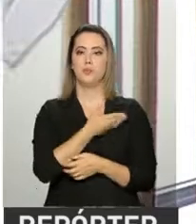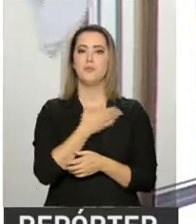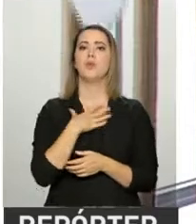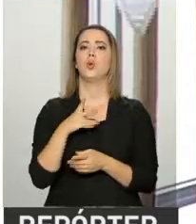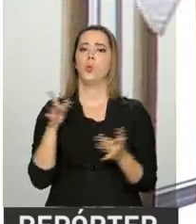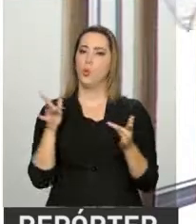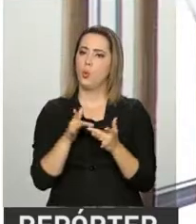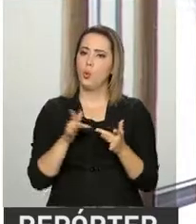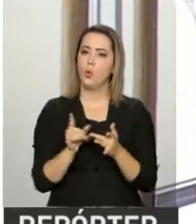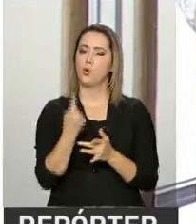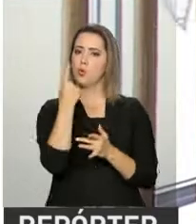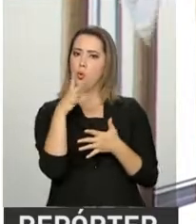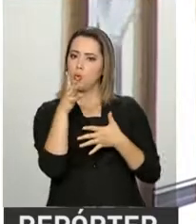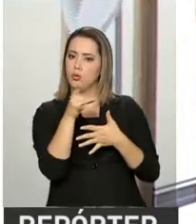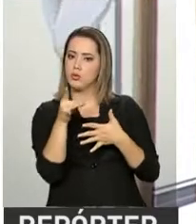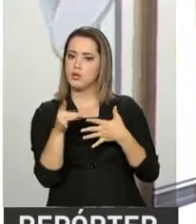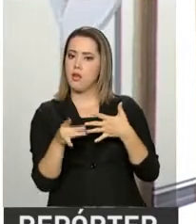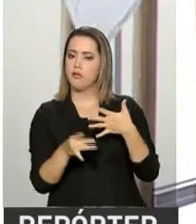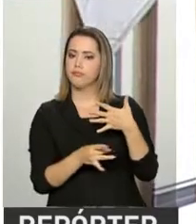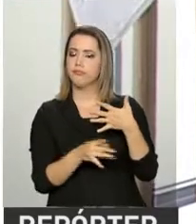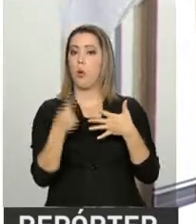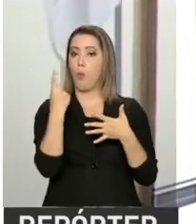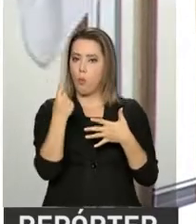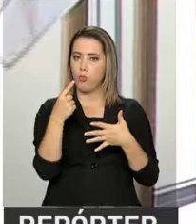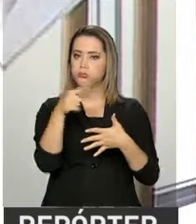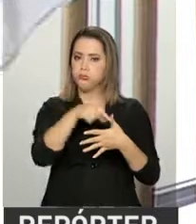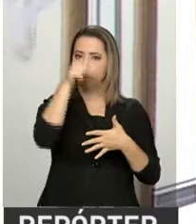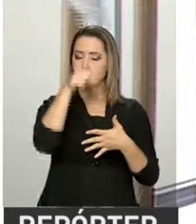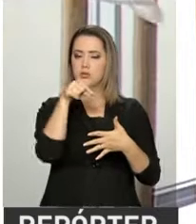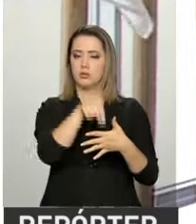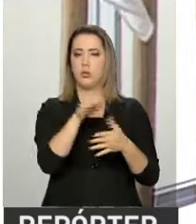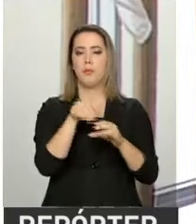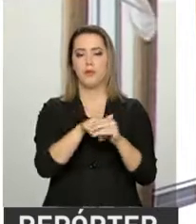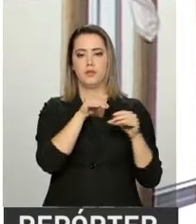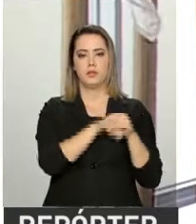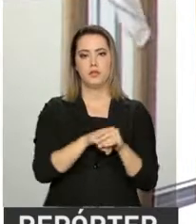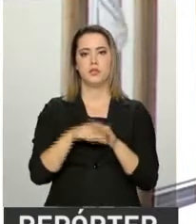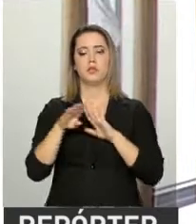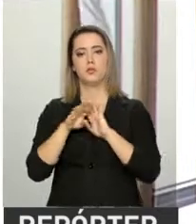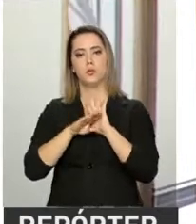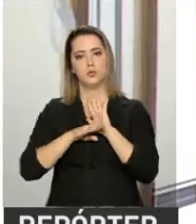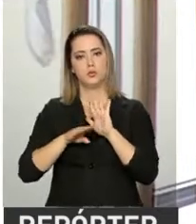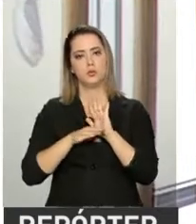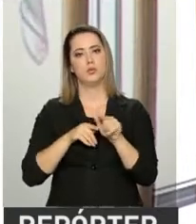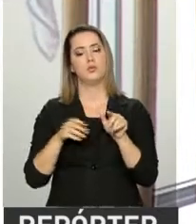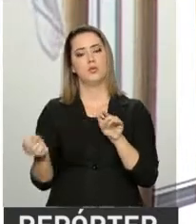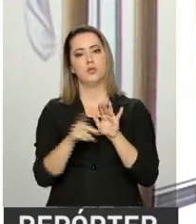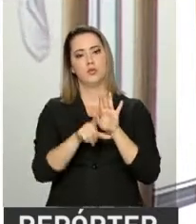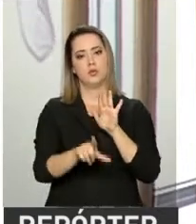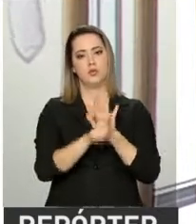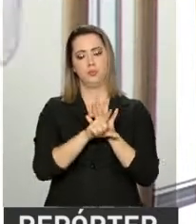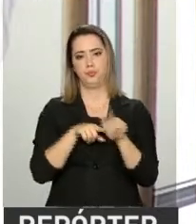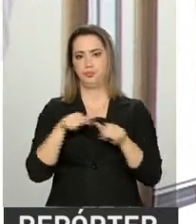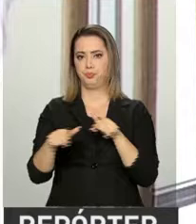menos um dos destaques apresentados pela oposição para a votação do projeto que moderniza a legislação